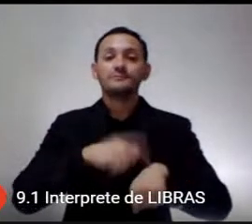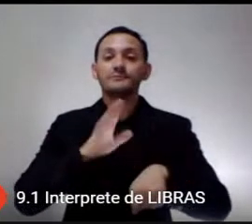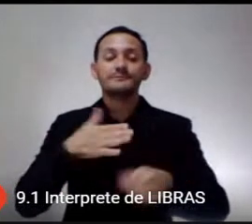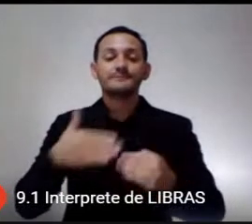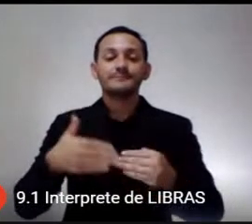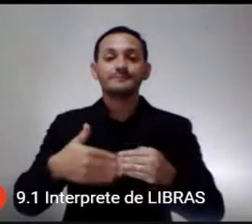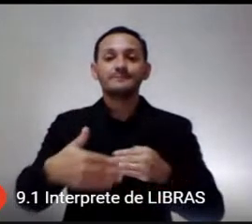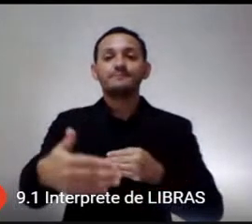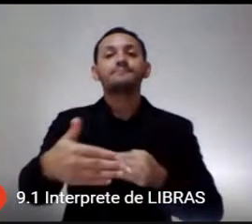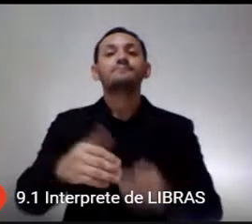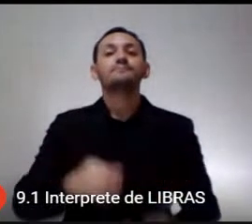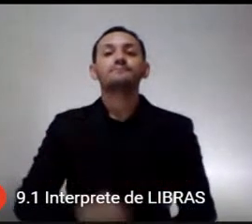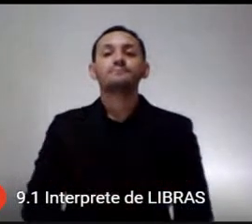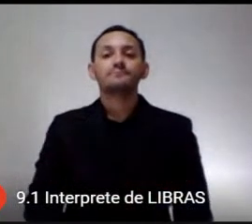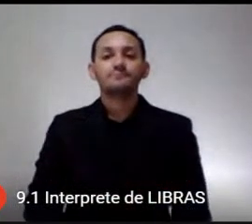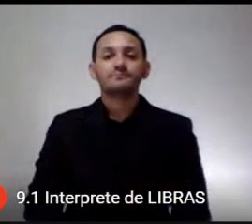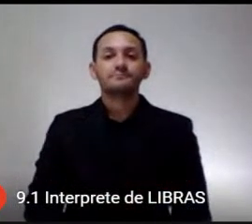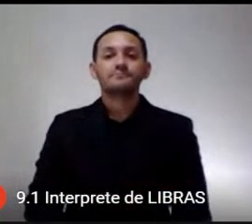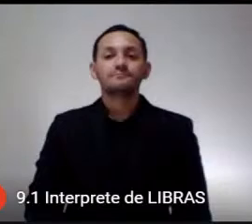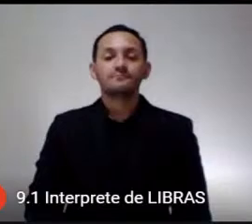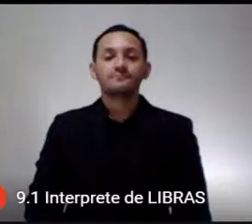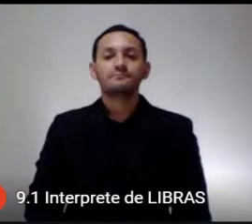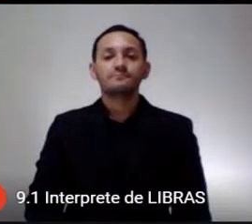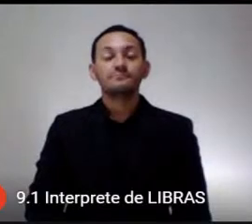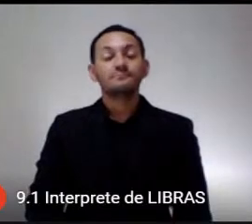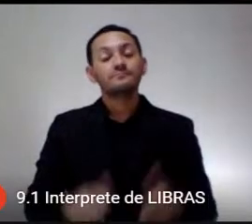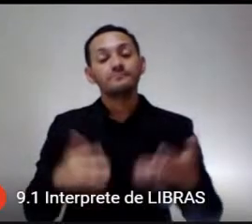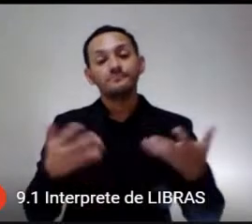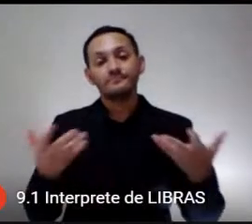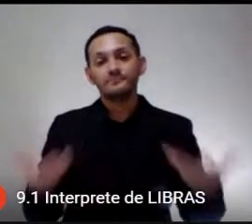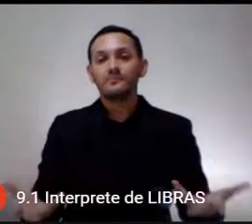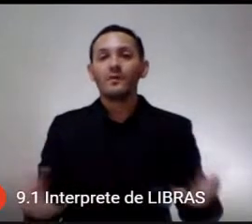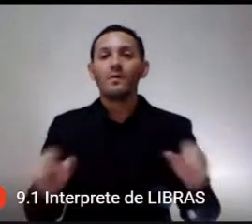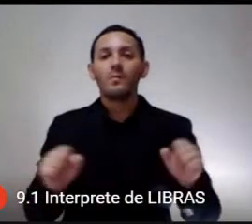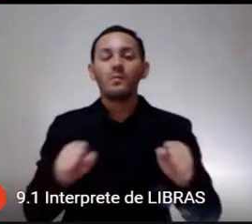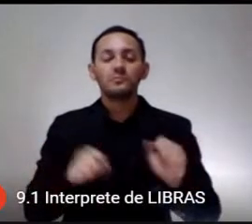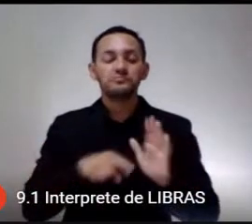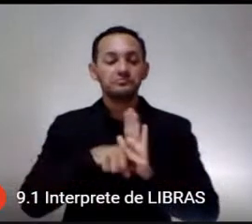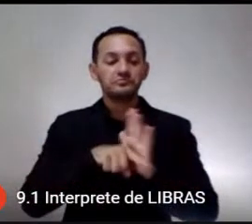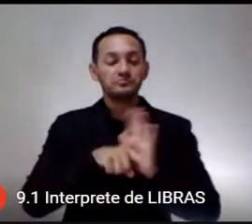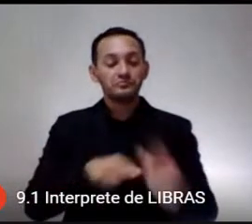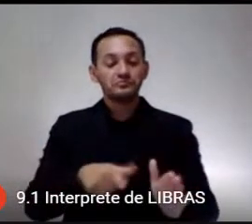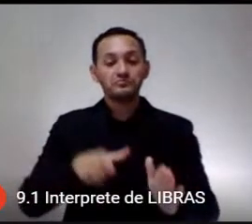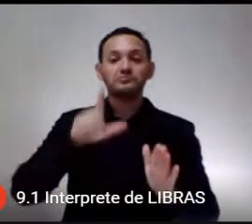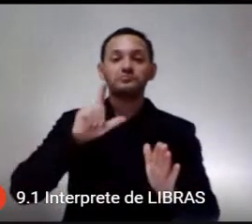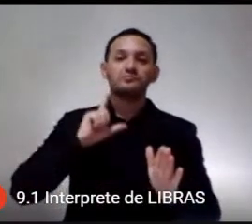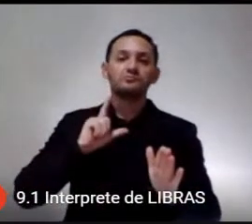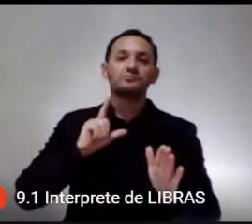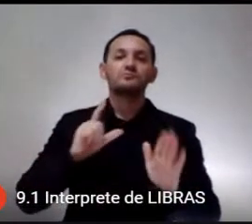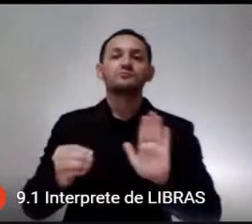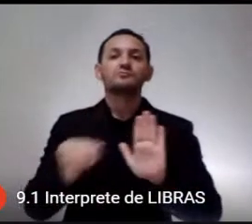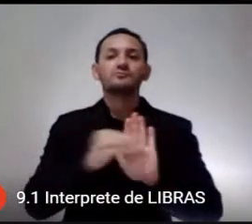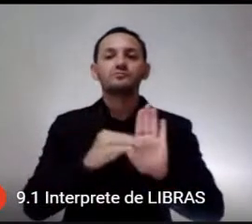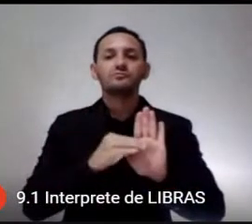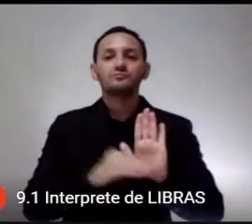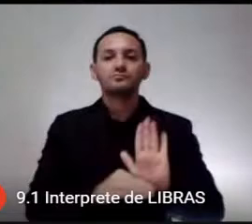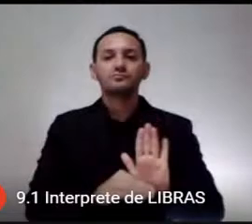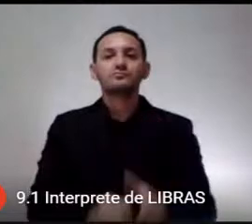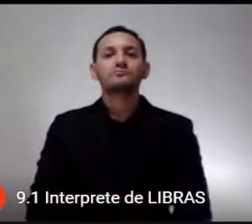nessa lista especial. Então, de qualquer forma, ele pode ser analisado esse pedido de filiação quando registra a